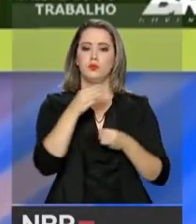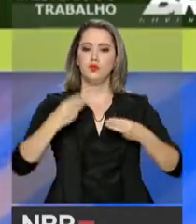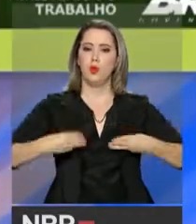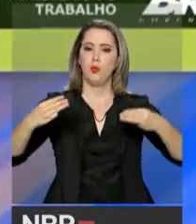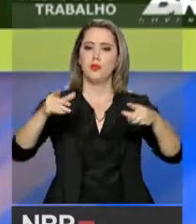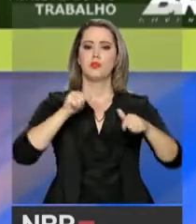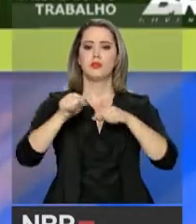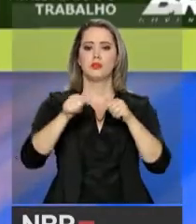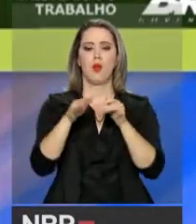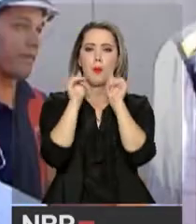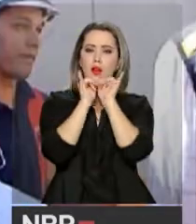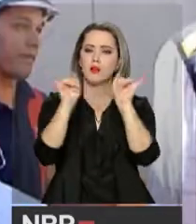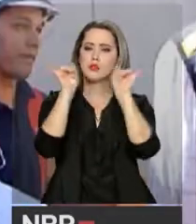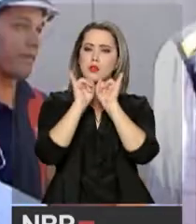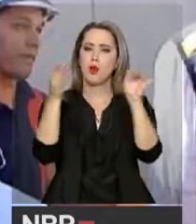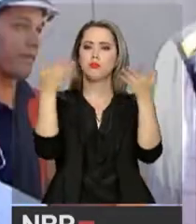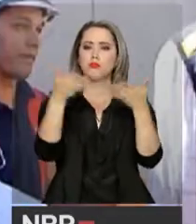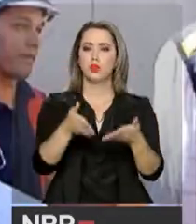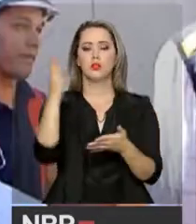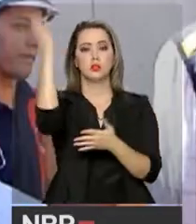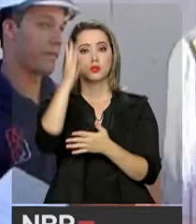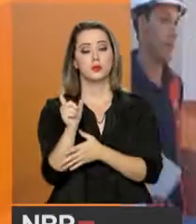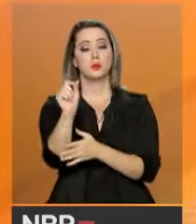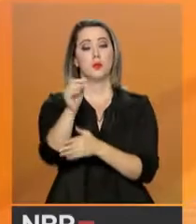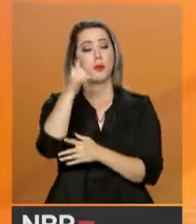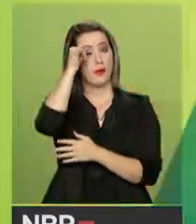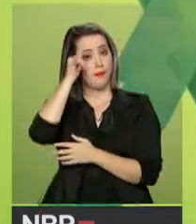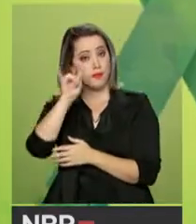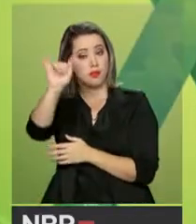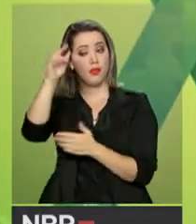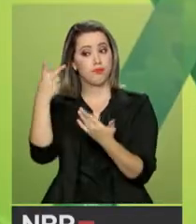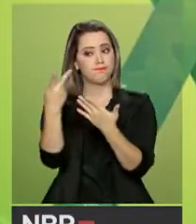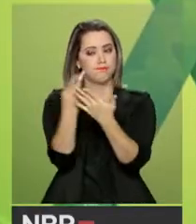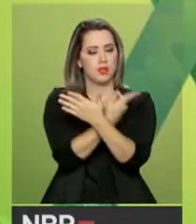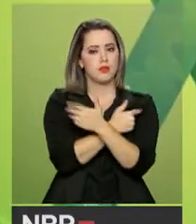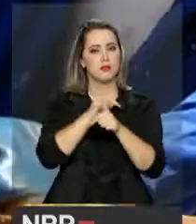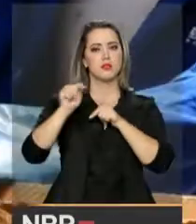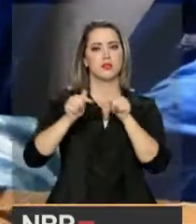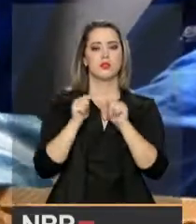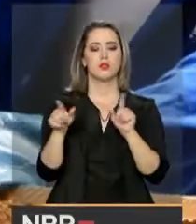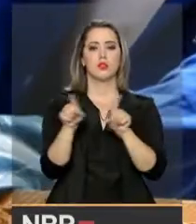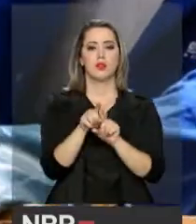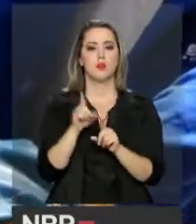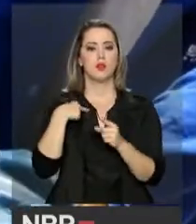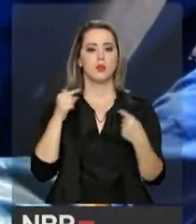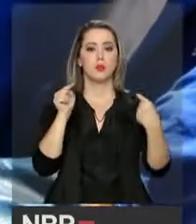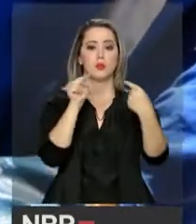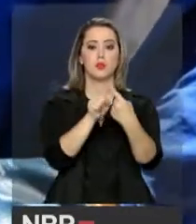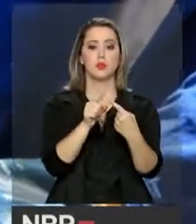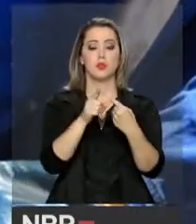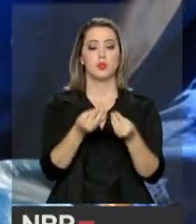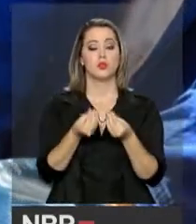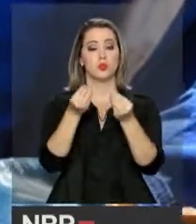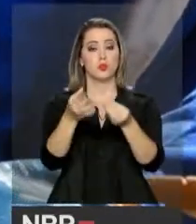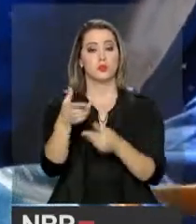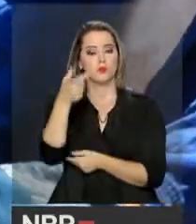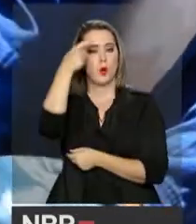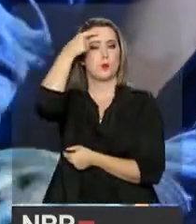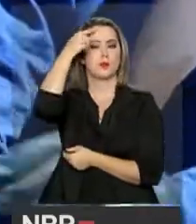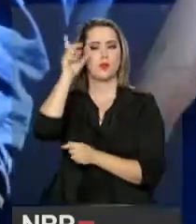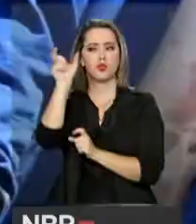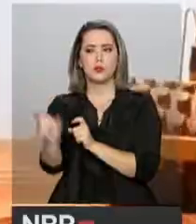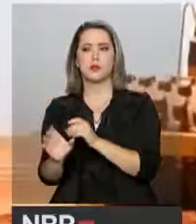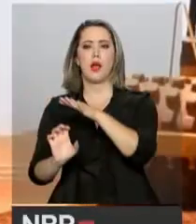Ministério do Trabalho lançou a Campanha Nacional de Prevenção de Acidentes de Trabalho, que tem a meta de conscientizar patrões